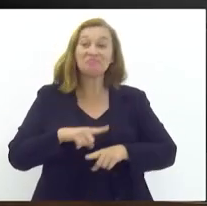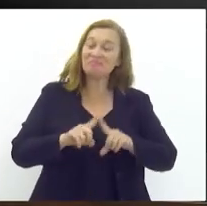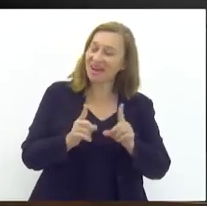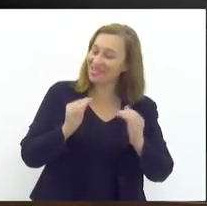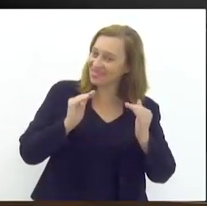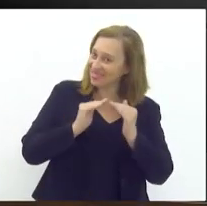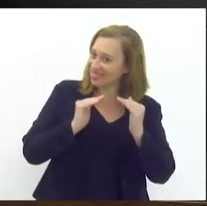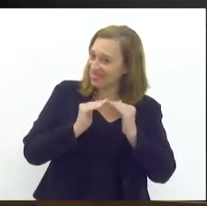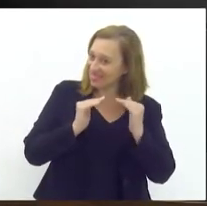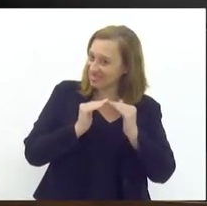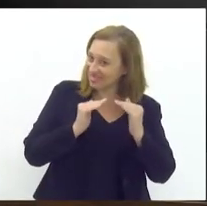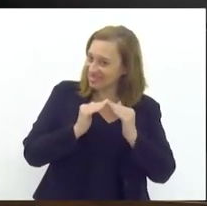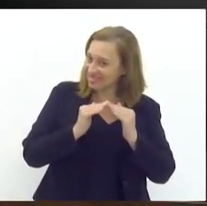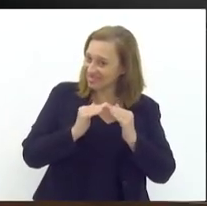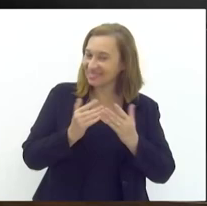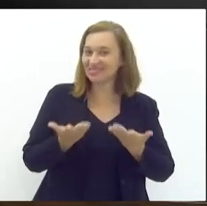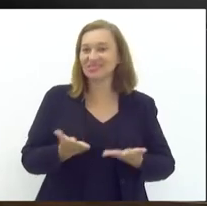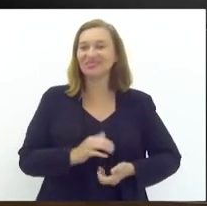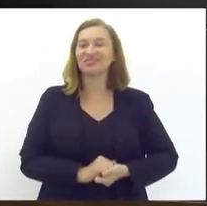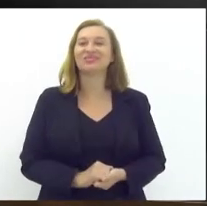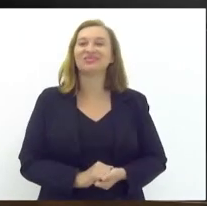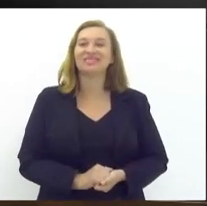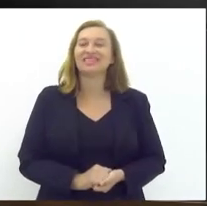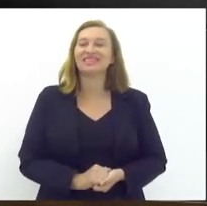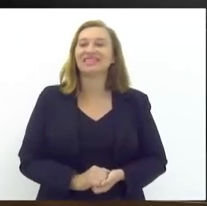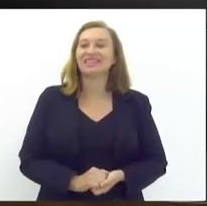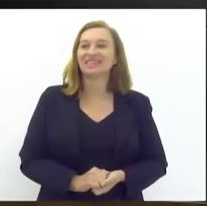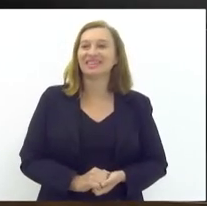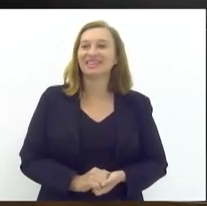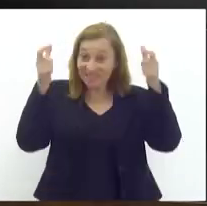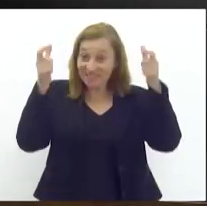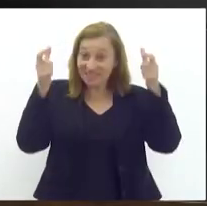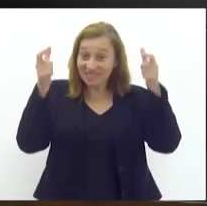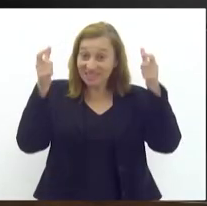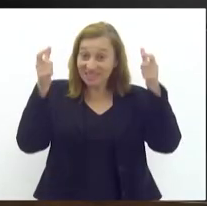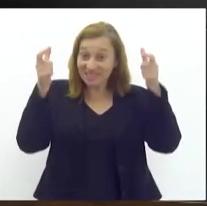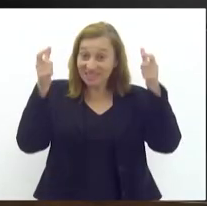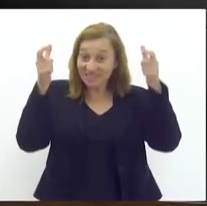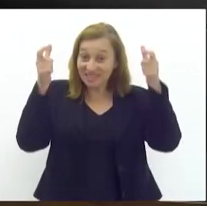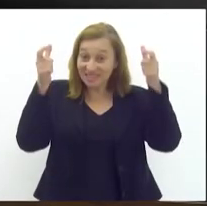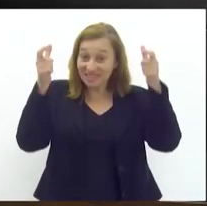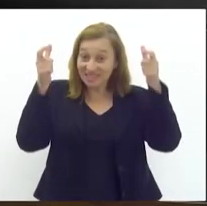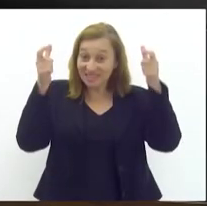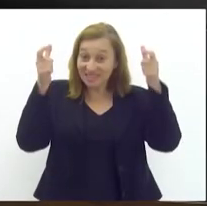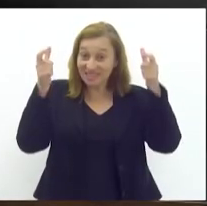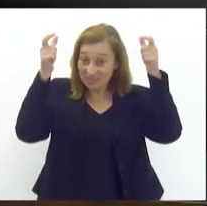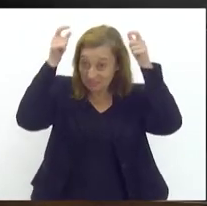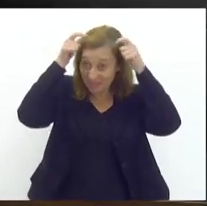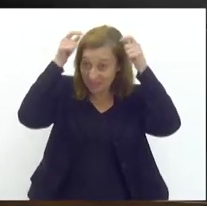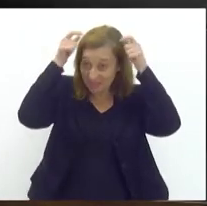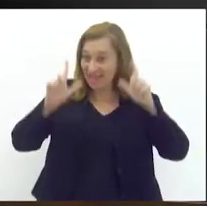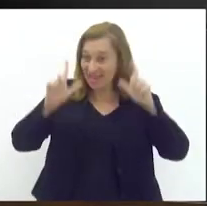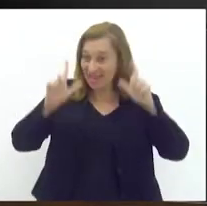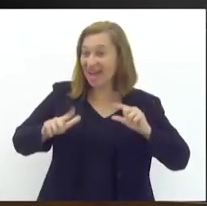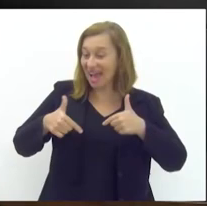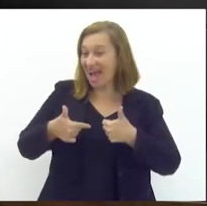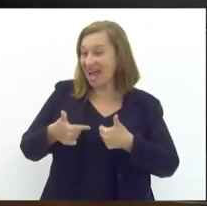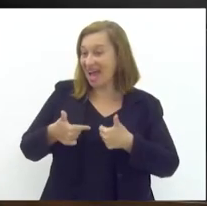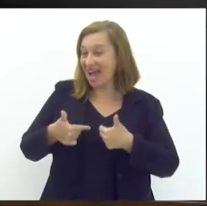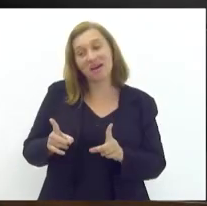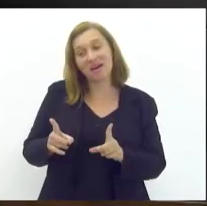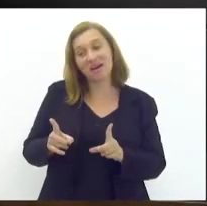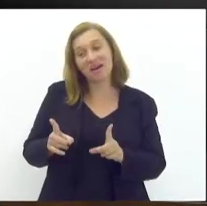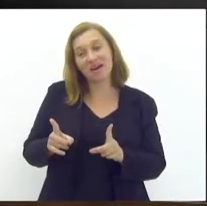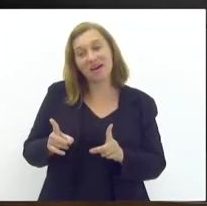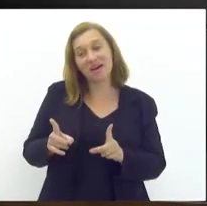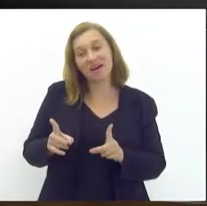concordando que o poder do Príncipe faz que existe a fisco e por